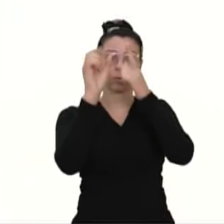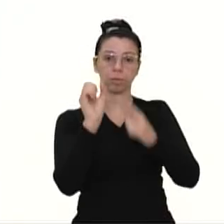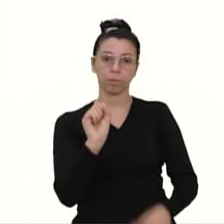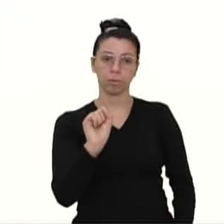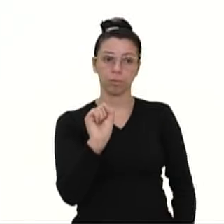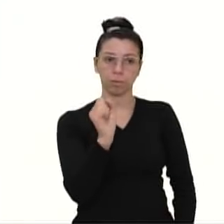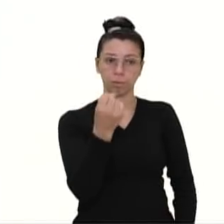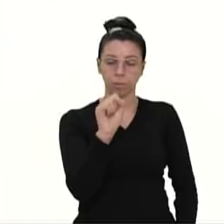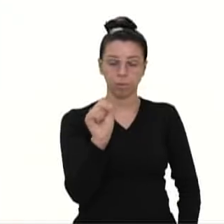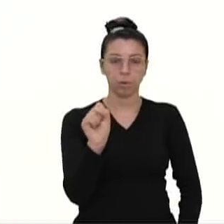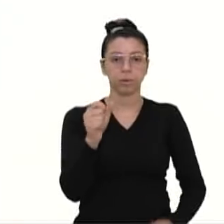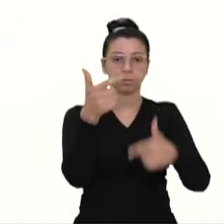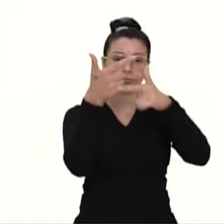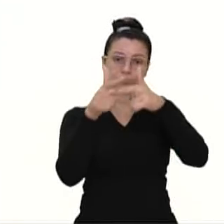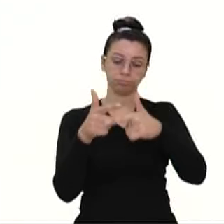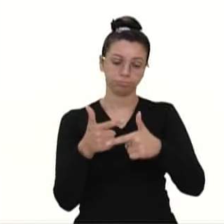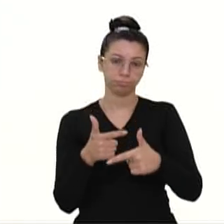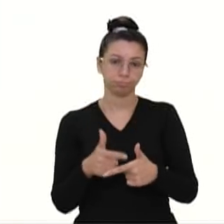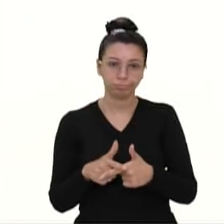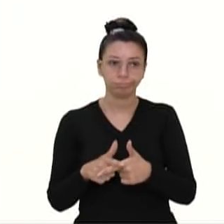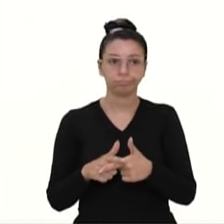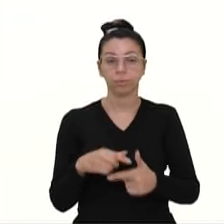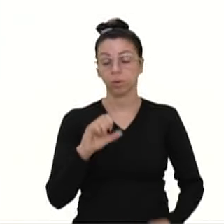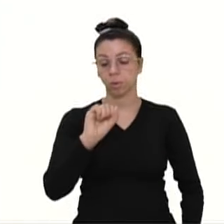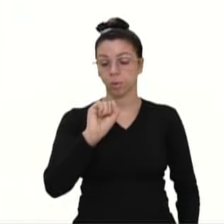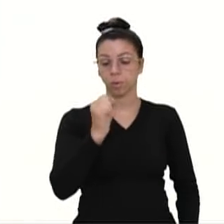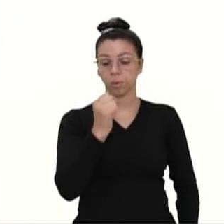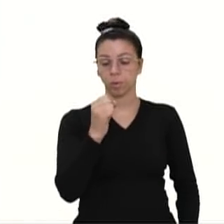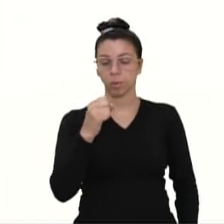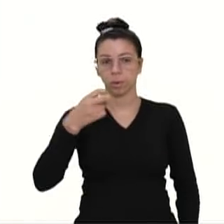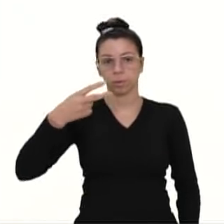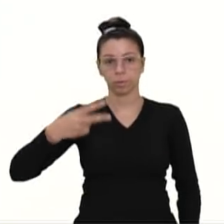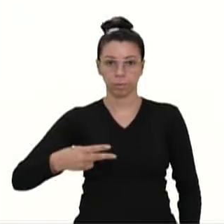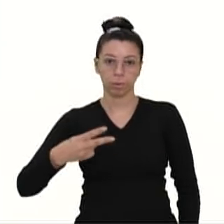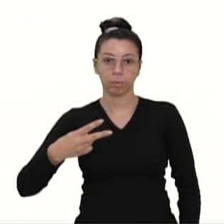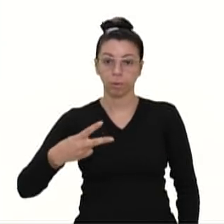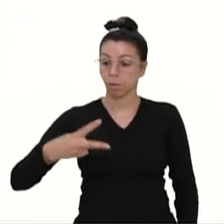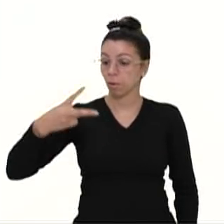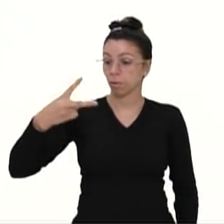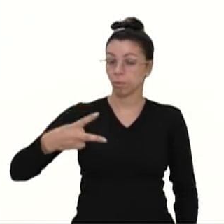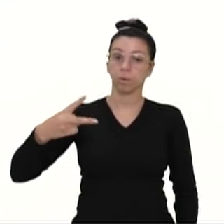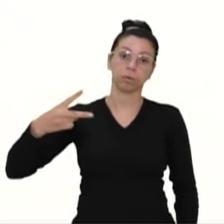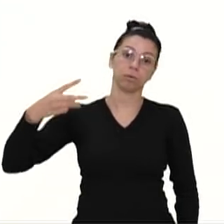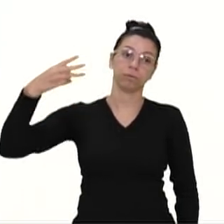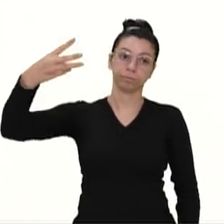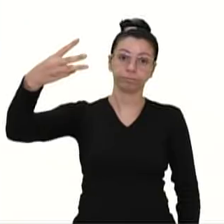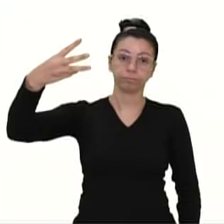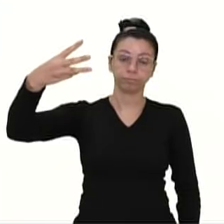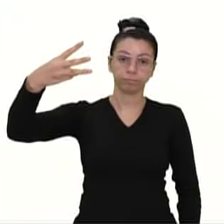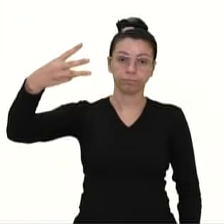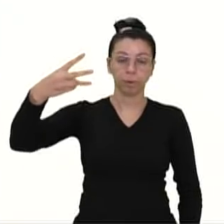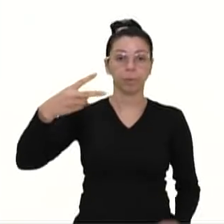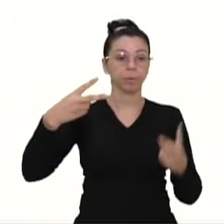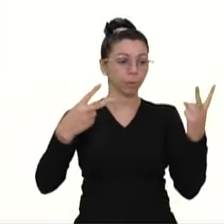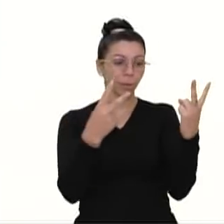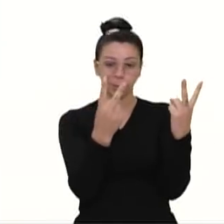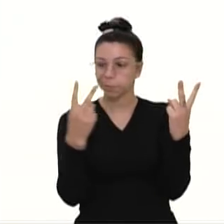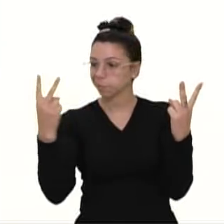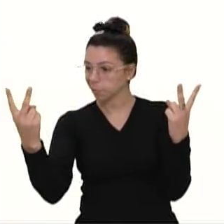tudo, 16 por 2 é 8. E o 8 na base 2 é o 2 elevado a 3. 2 vezes 2 vezes